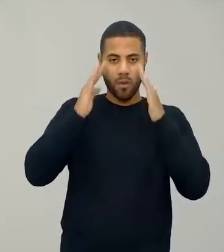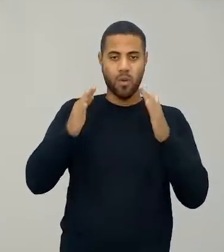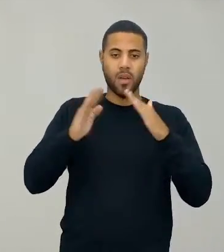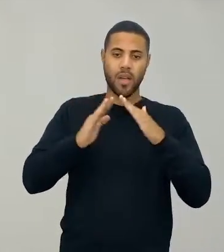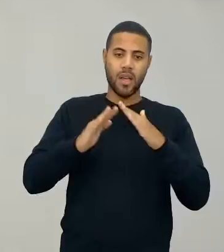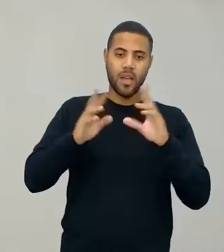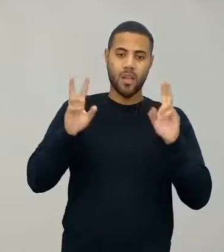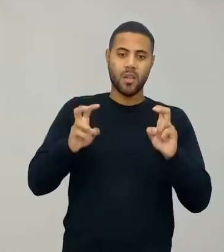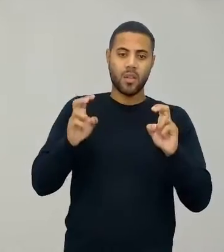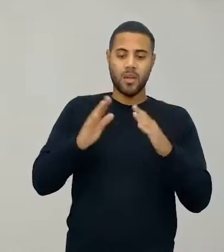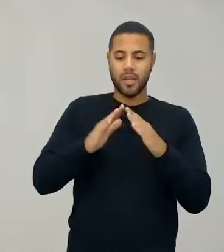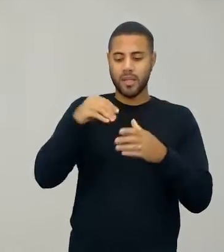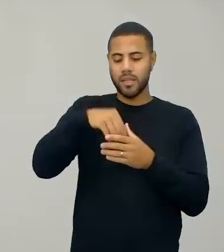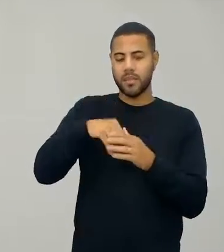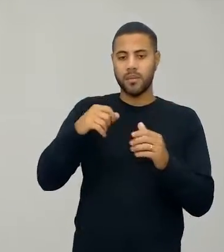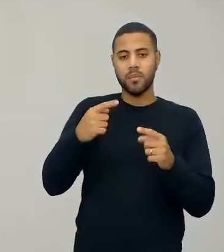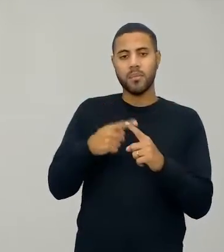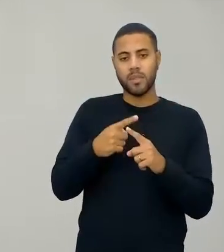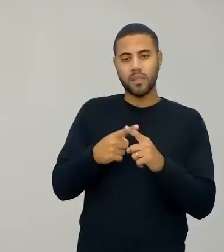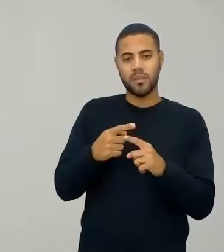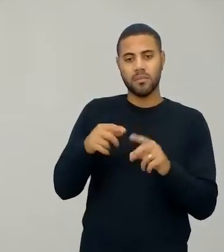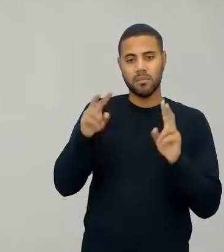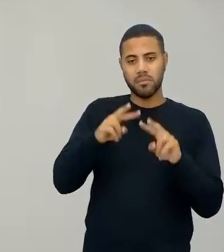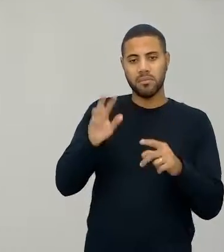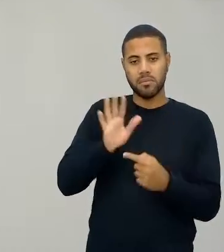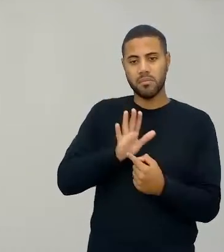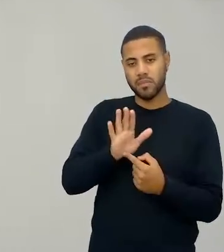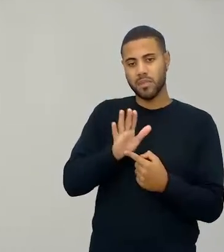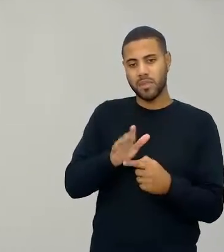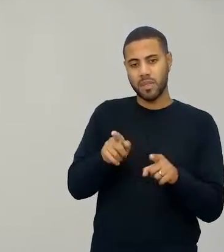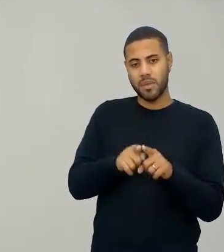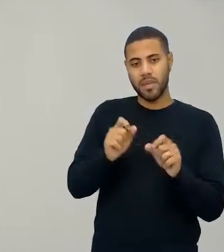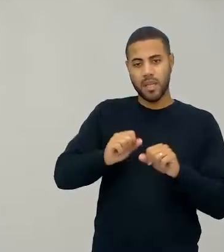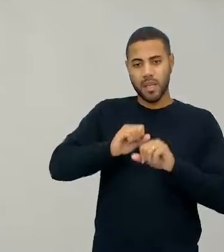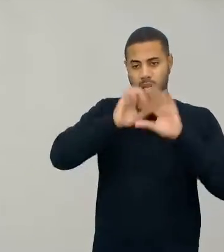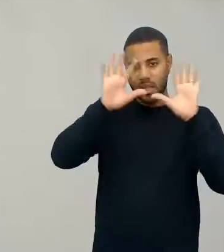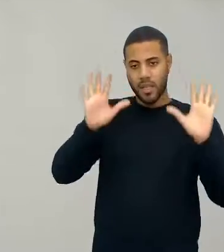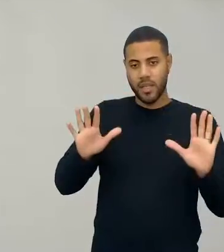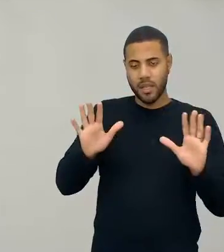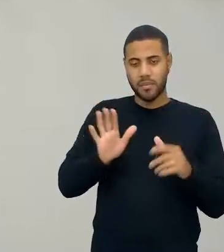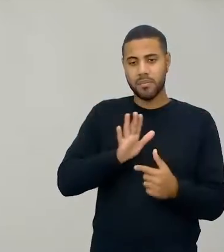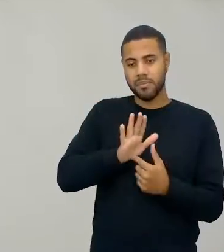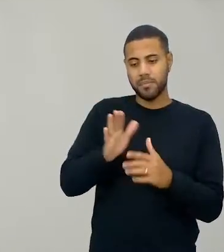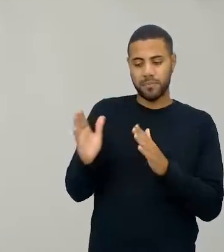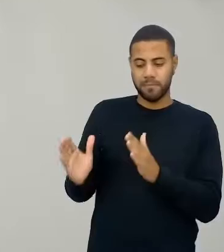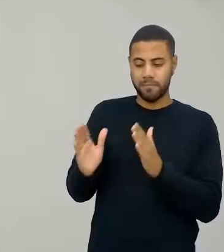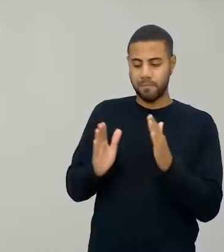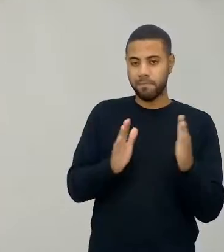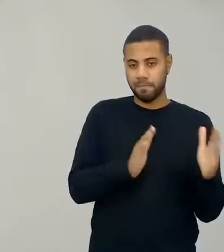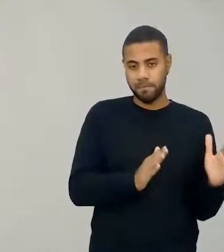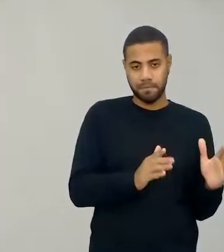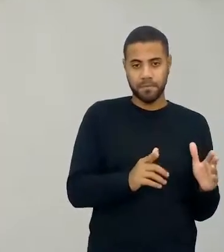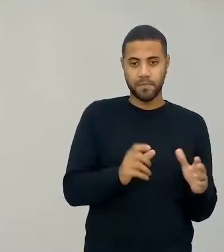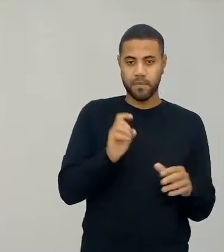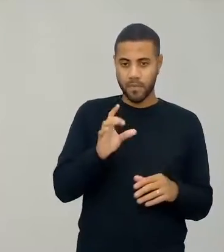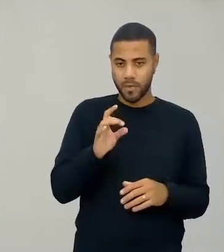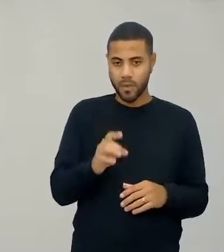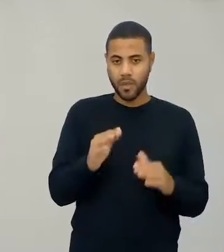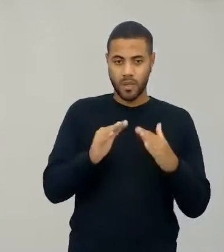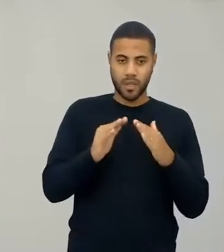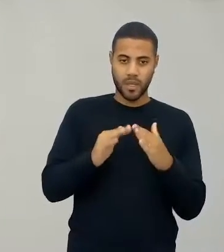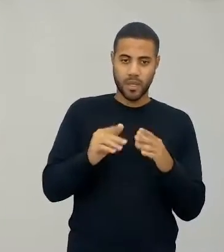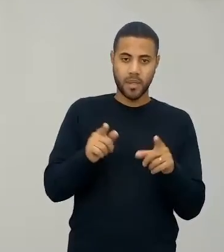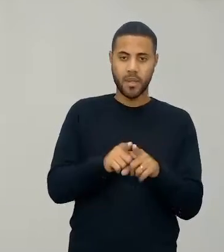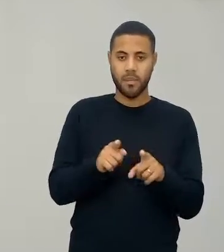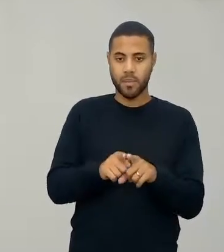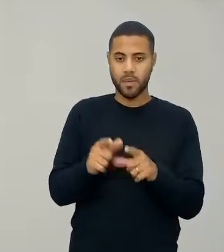na questão residencial, para a gente visualizar de uma forma mais clara, mas esses processos ocorrem não só nas residências,